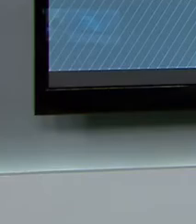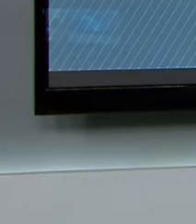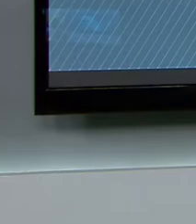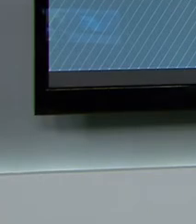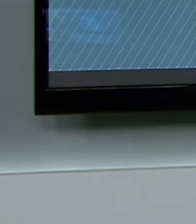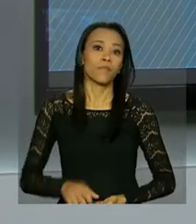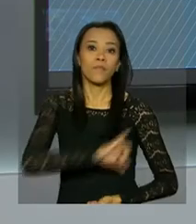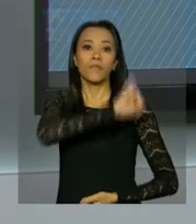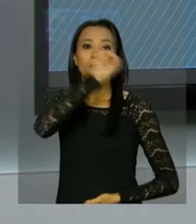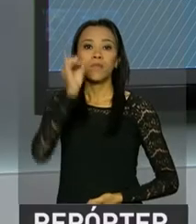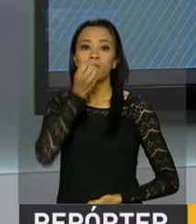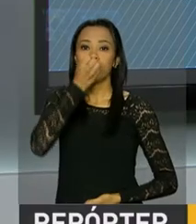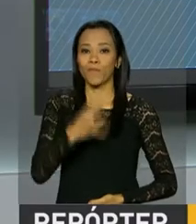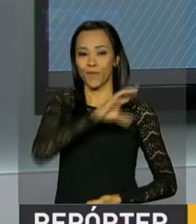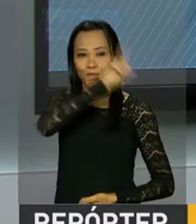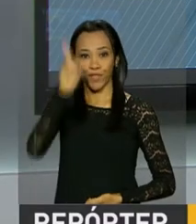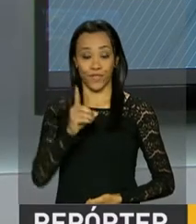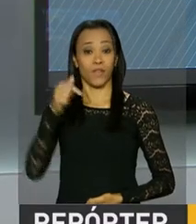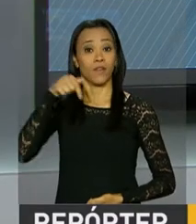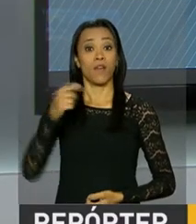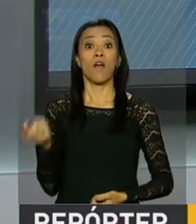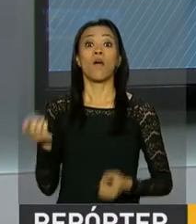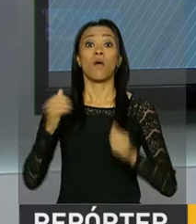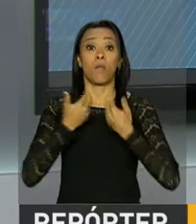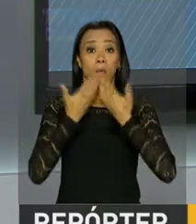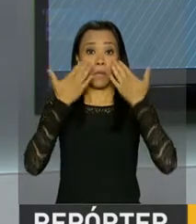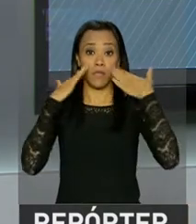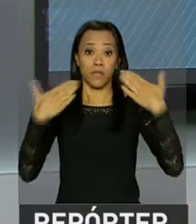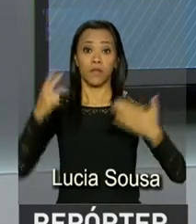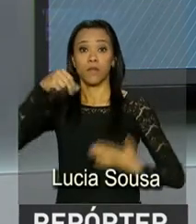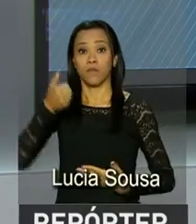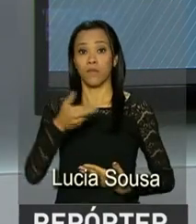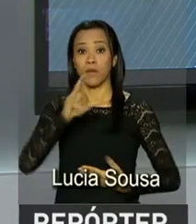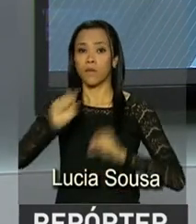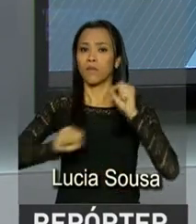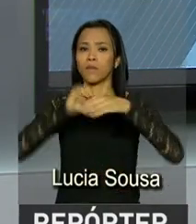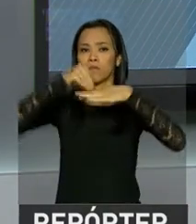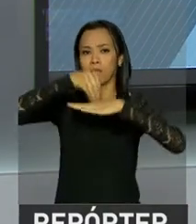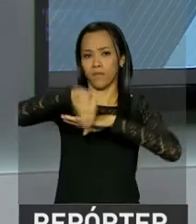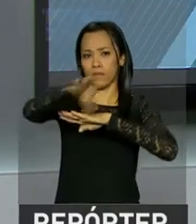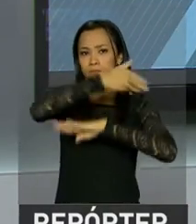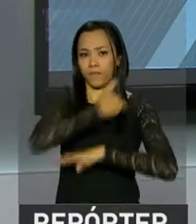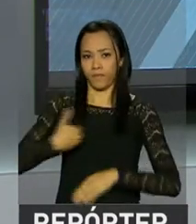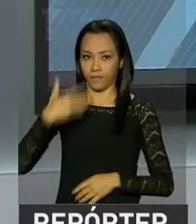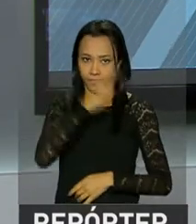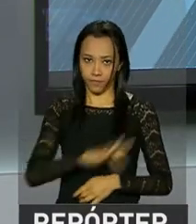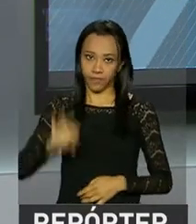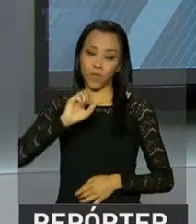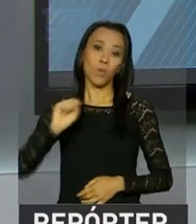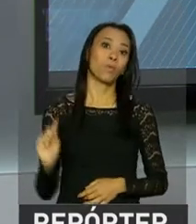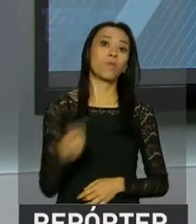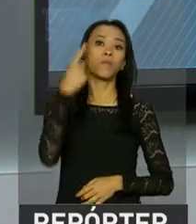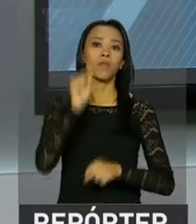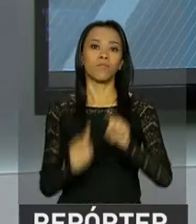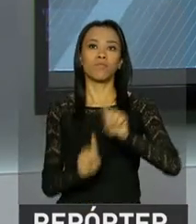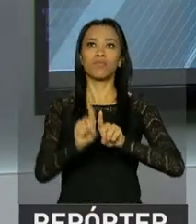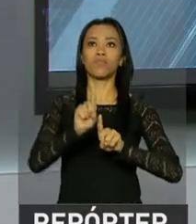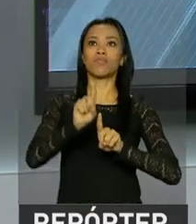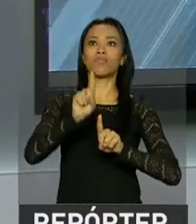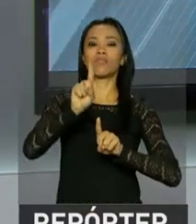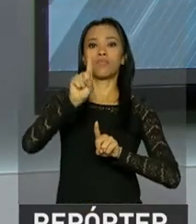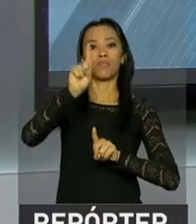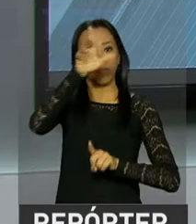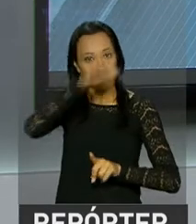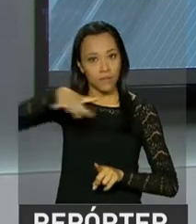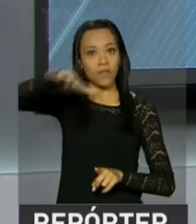olá bom dia o repórter liberta de volta com as notícias do governo federal o primeiro satélite brasileiro para comunicações